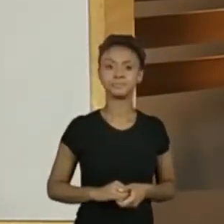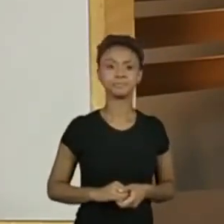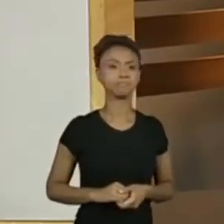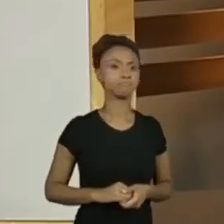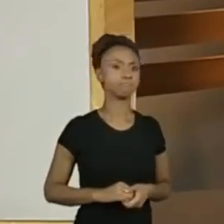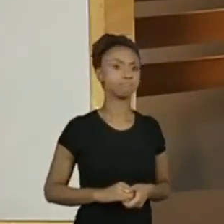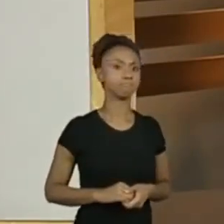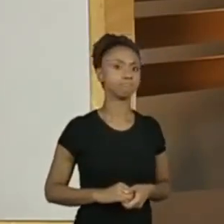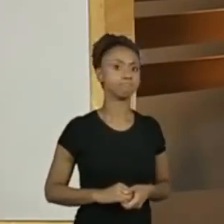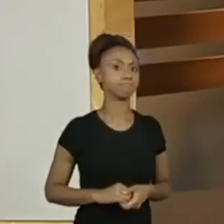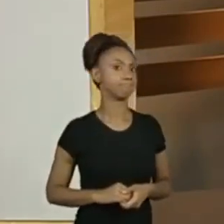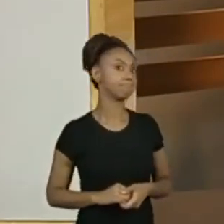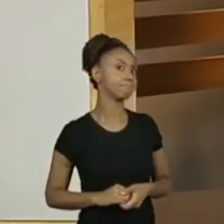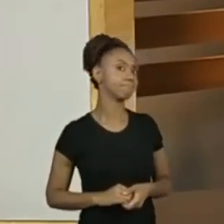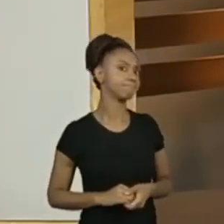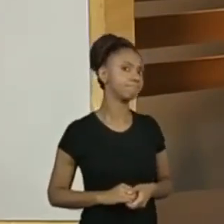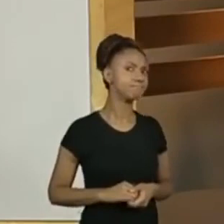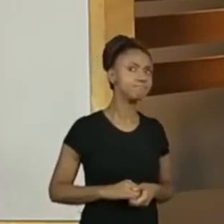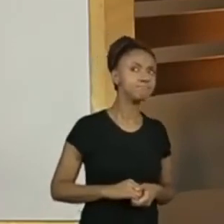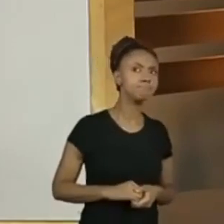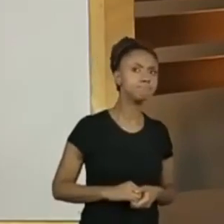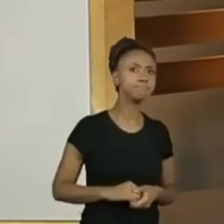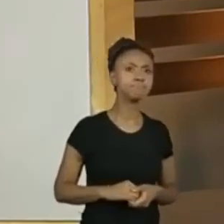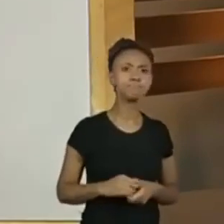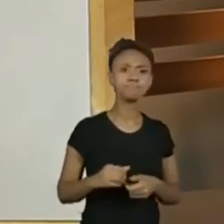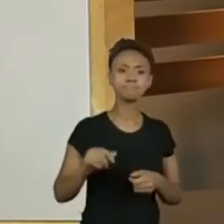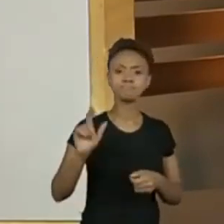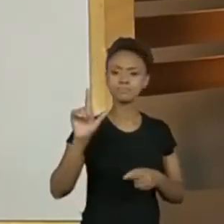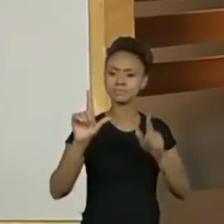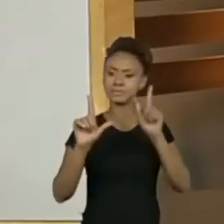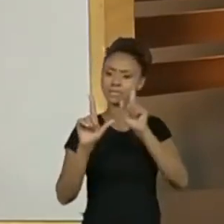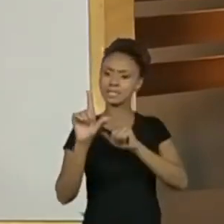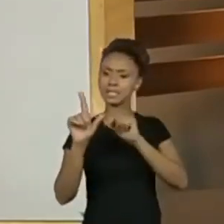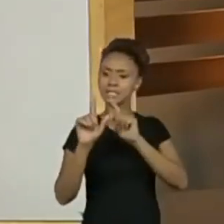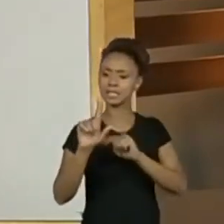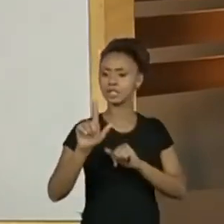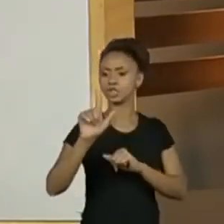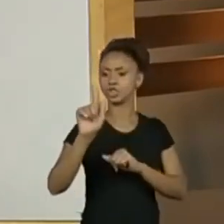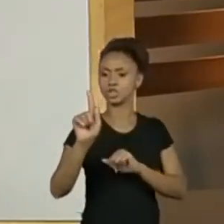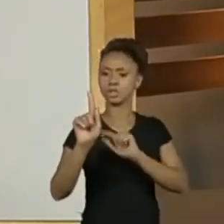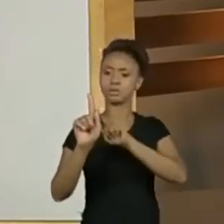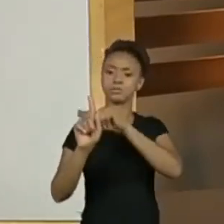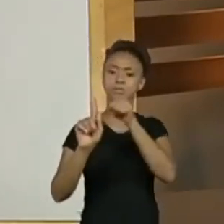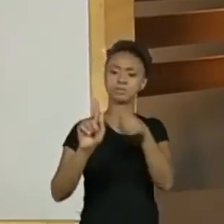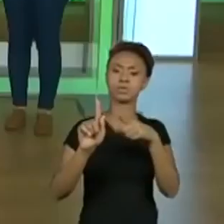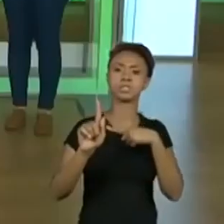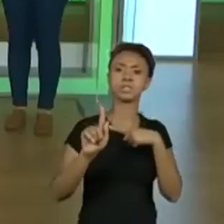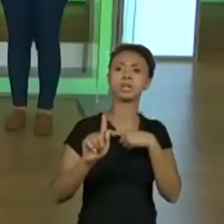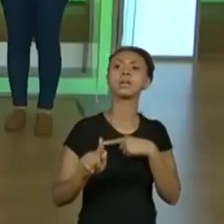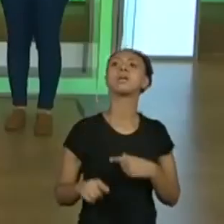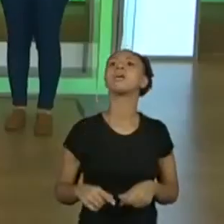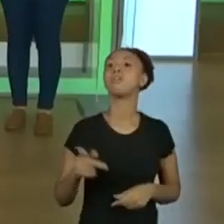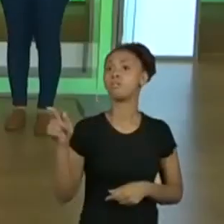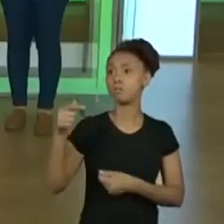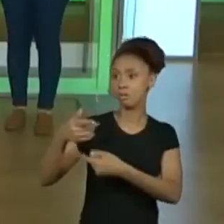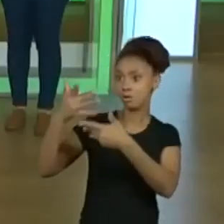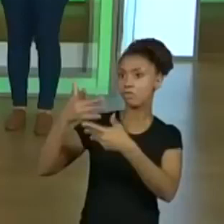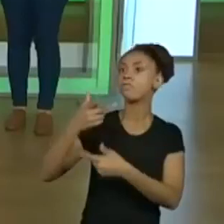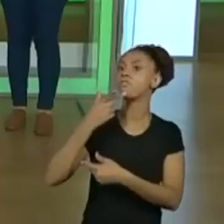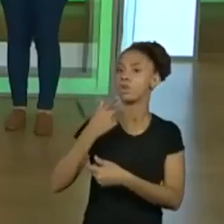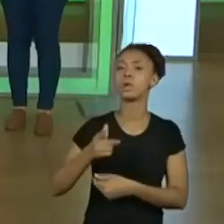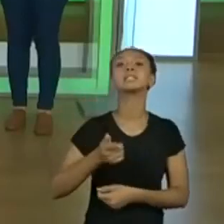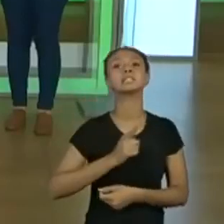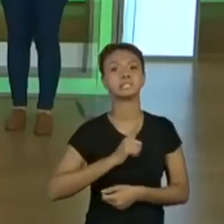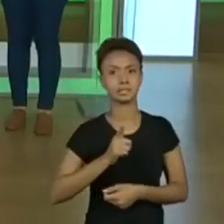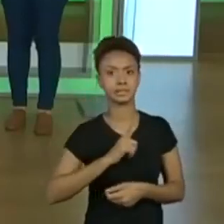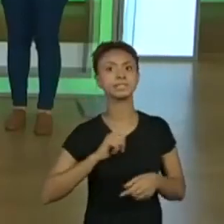Muda alguma coisa? Faz diferença, professora Kelly, a letra depois do G? Sim, eles estão falando que faz diferença a letra